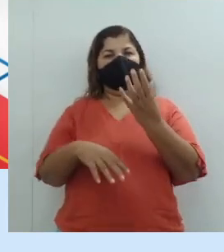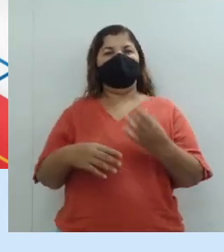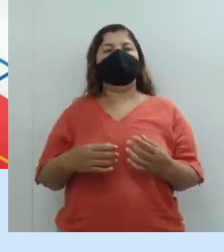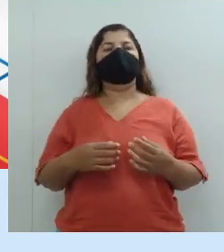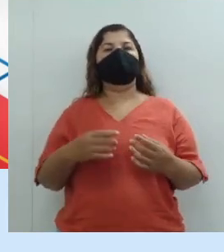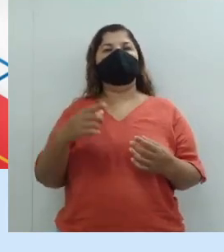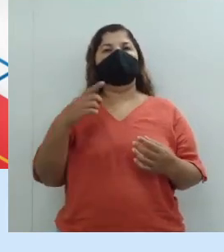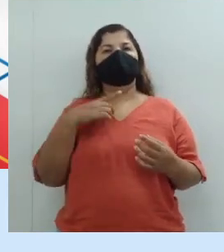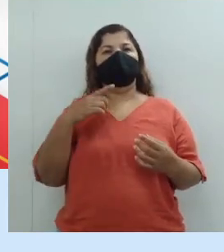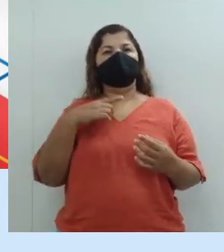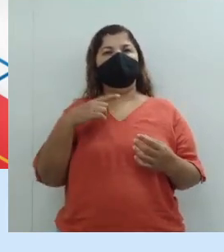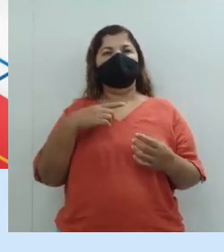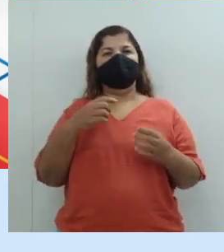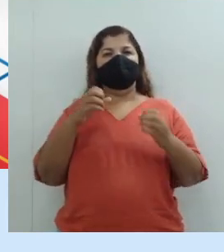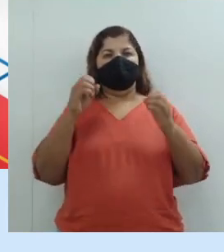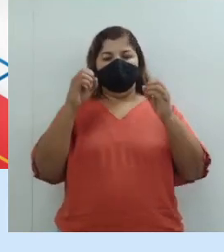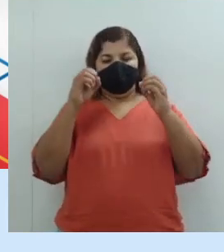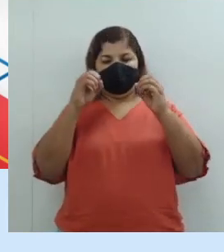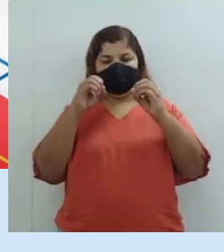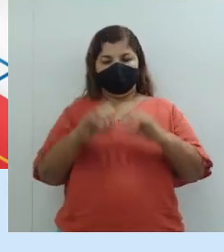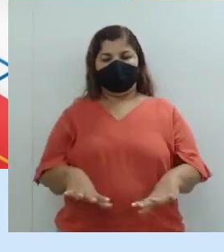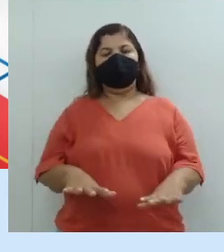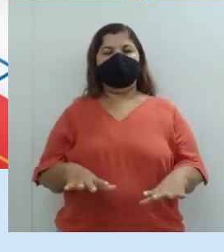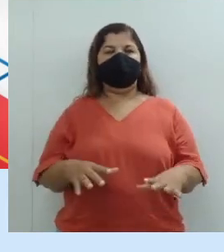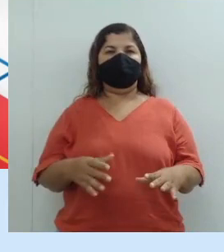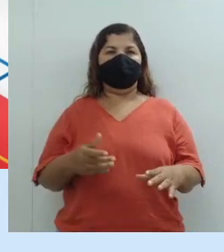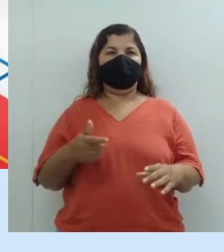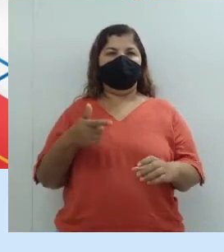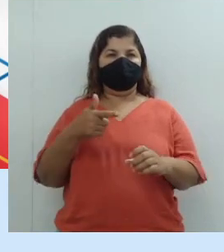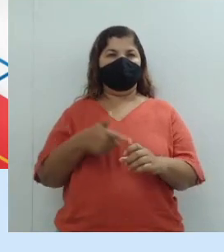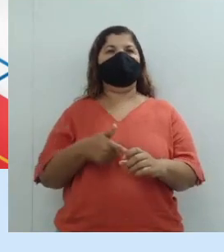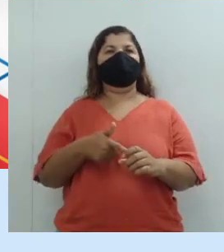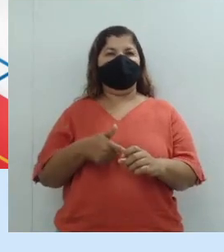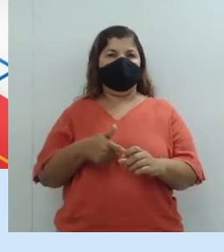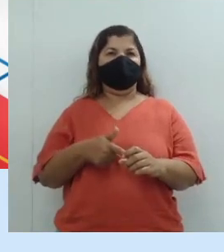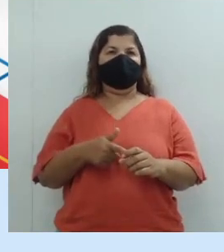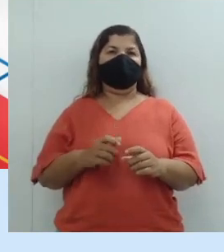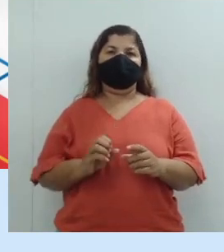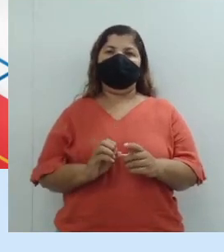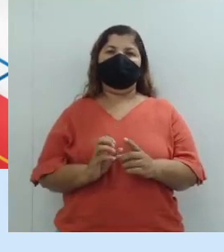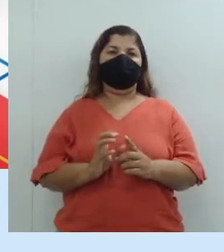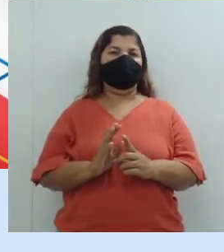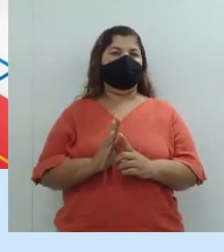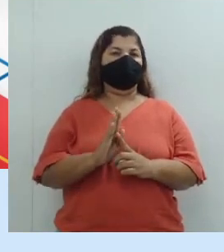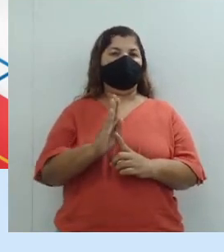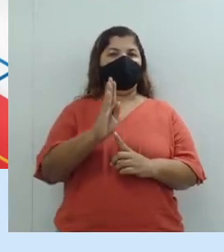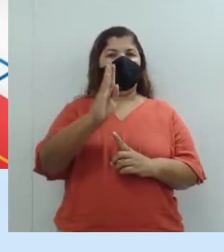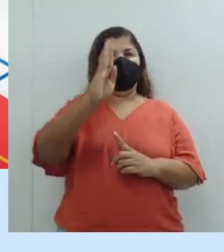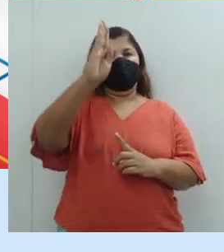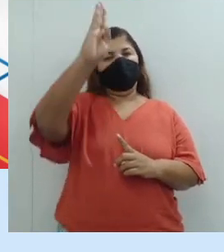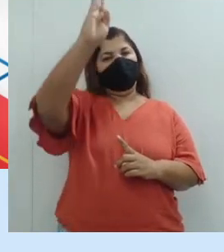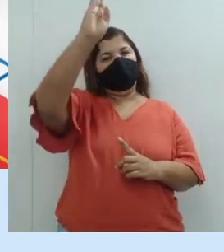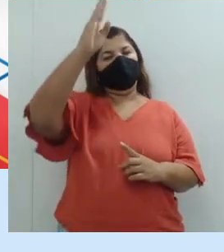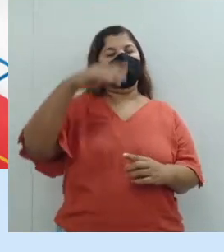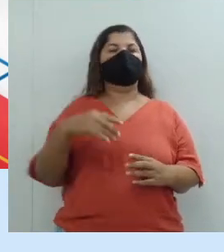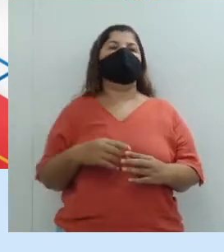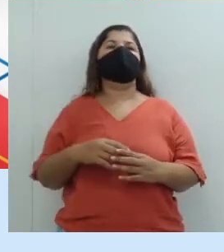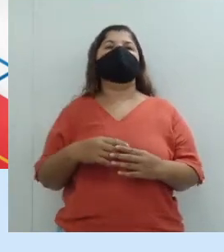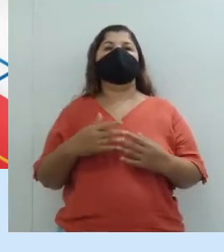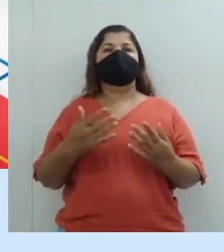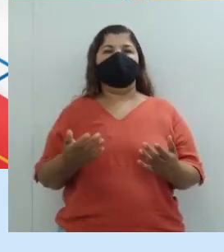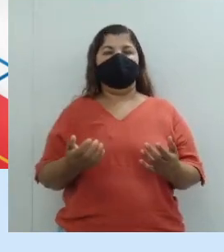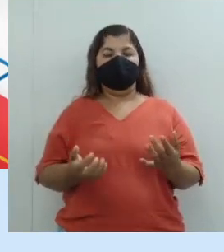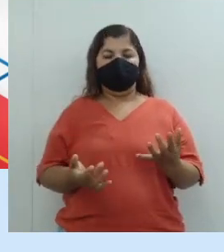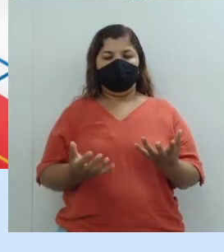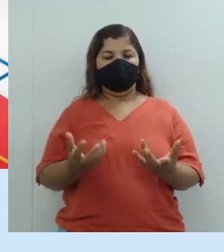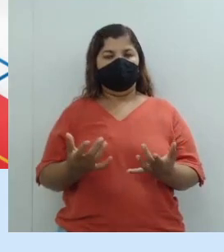ele arremessa, né? Ele joga, expele uma quantidade muito grande aí de combustível. Então o que acontece? Esse combustível, depois da